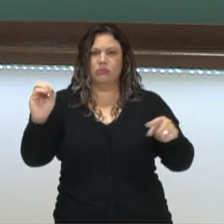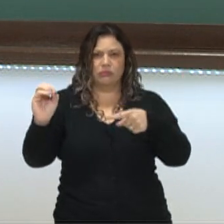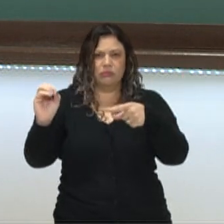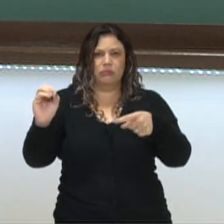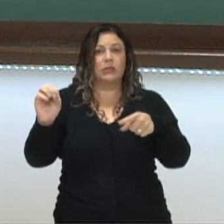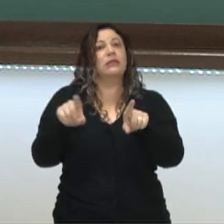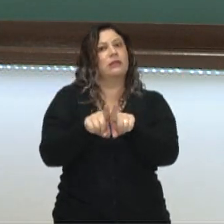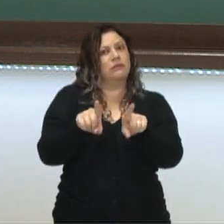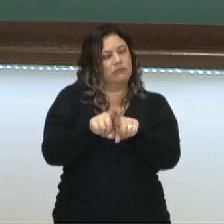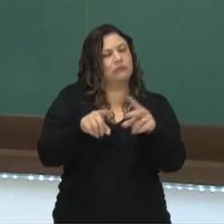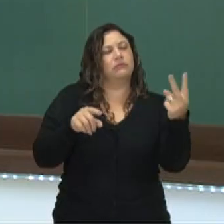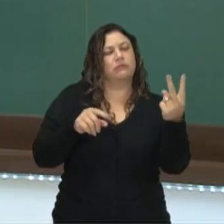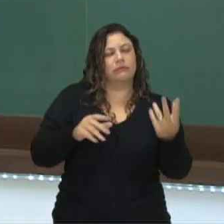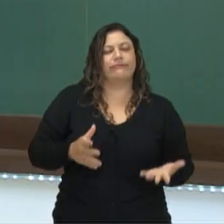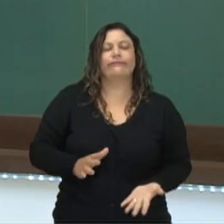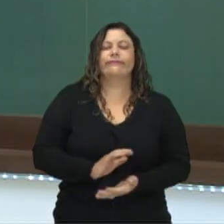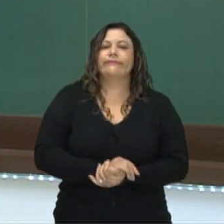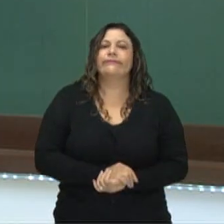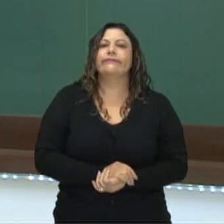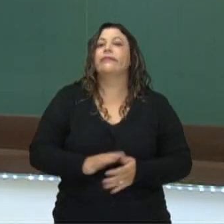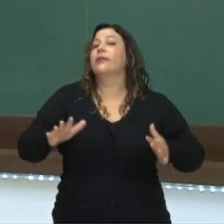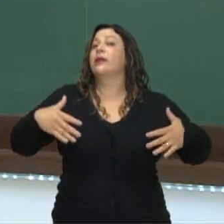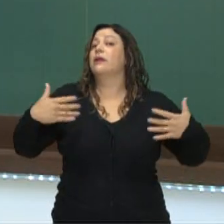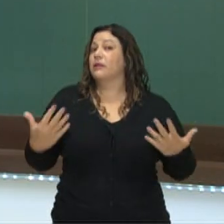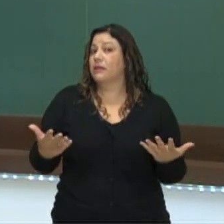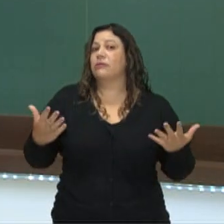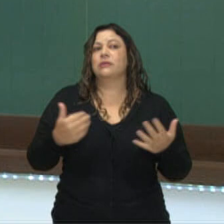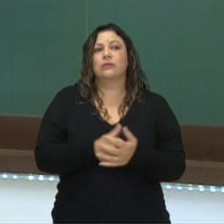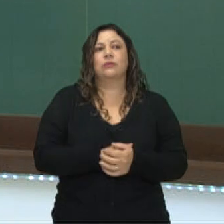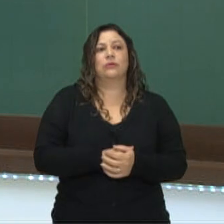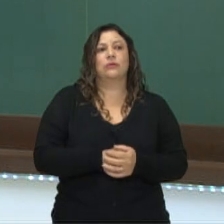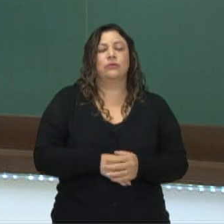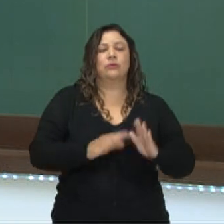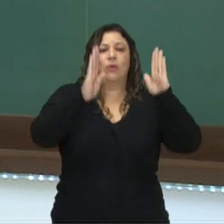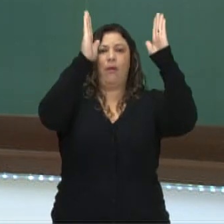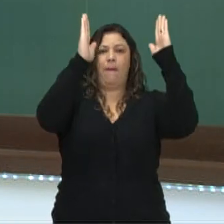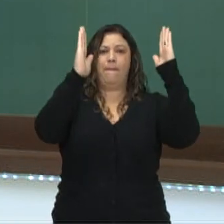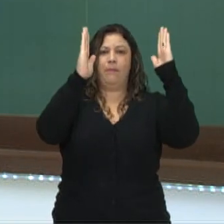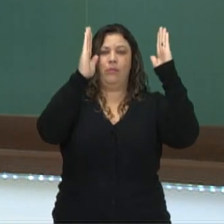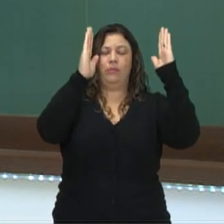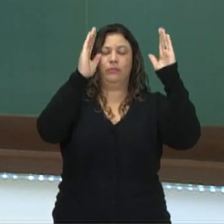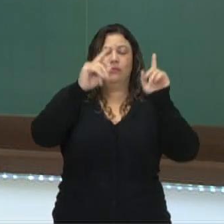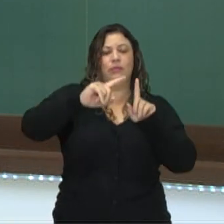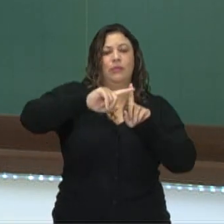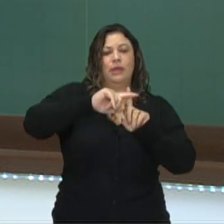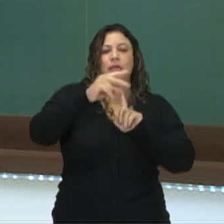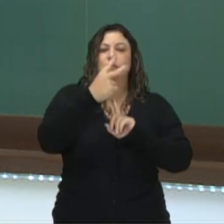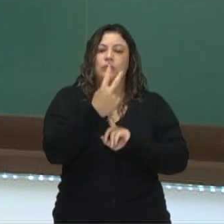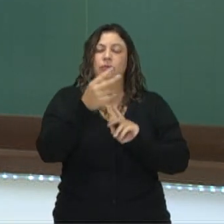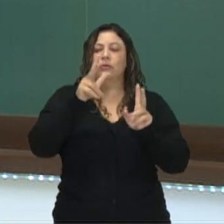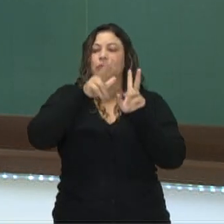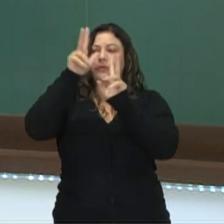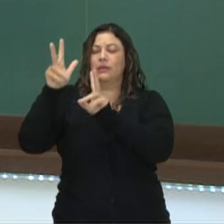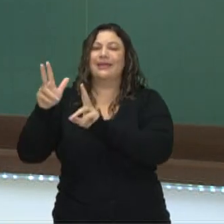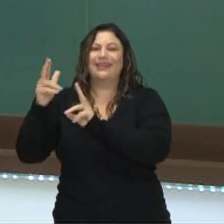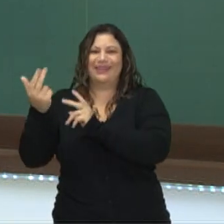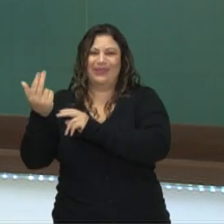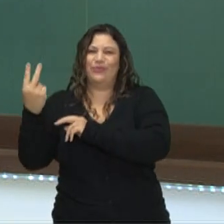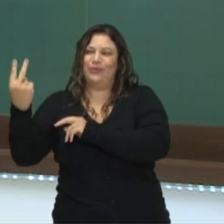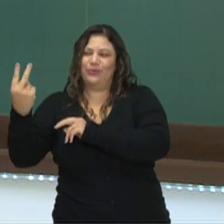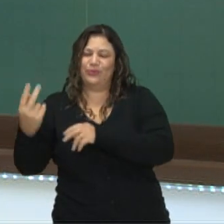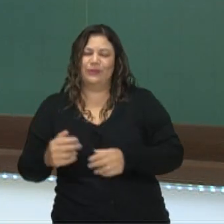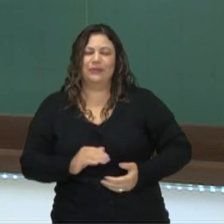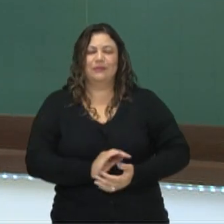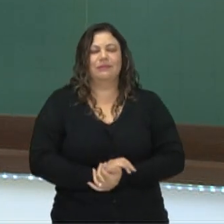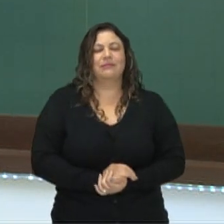também é 2. Então, nesse caso, o módulo de mais 2 é igual a 2, da mesma forma que o módulo de menos 2.